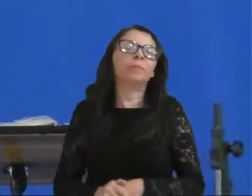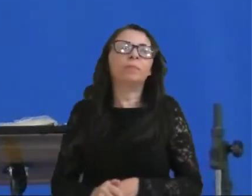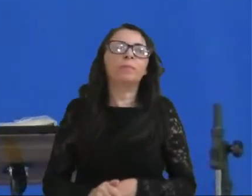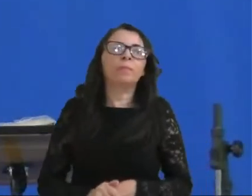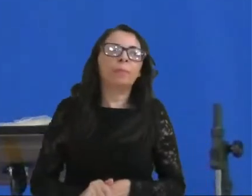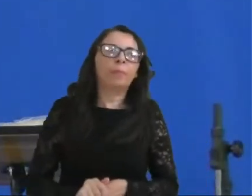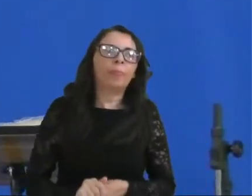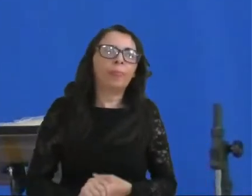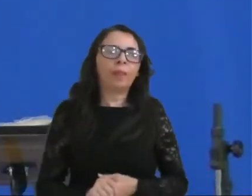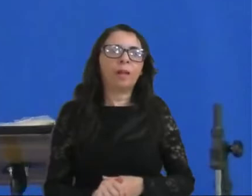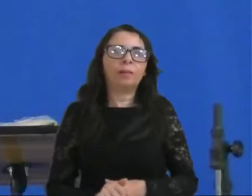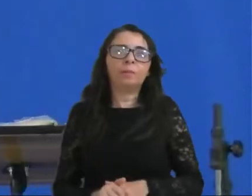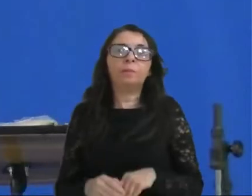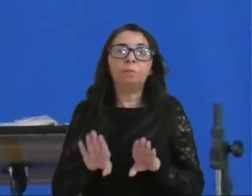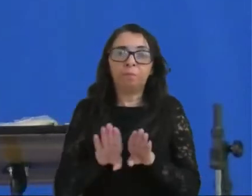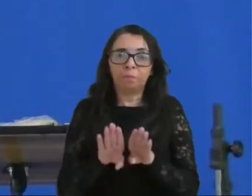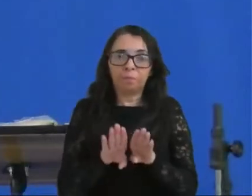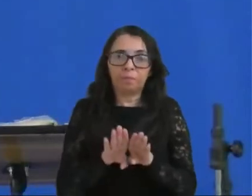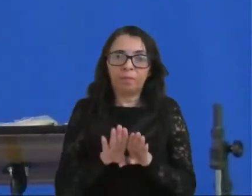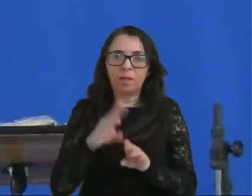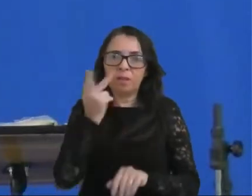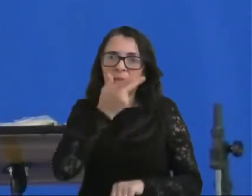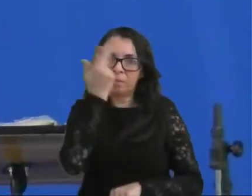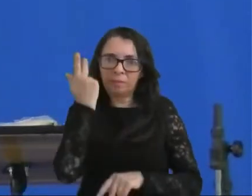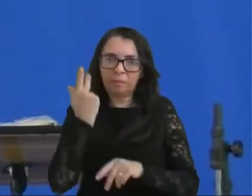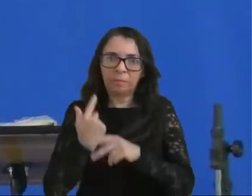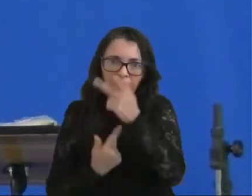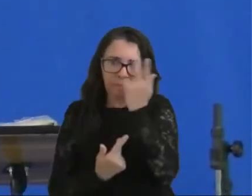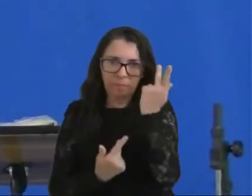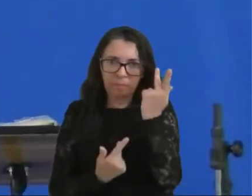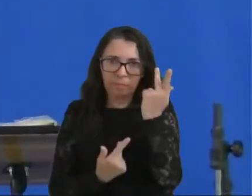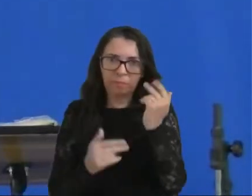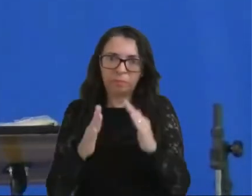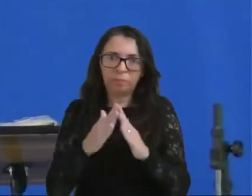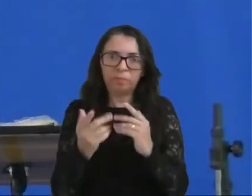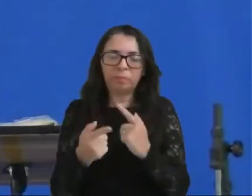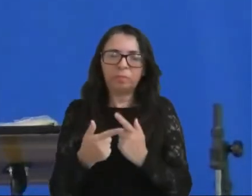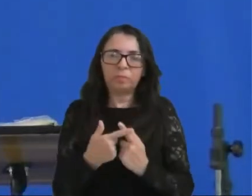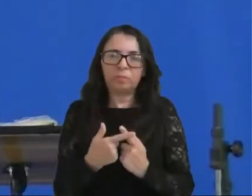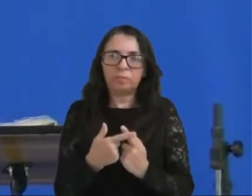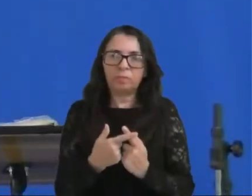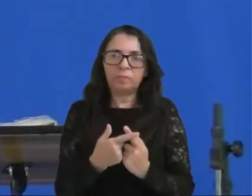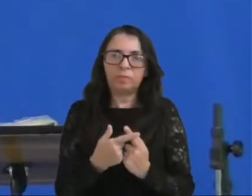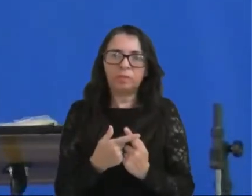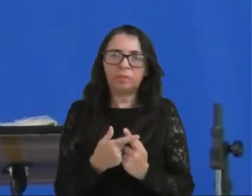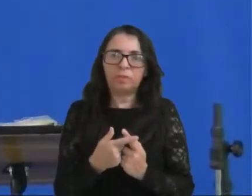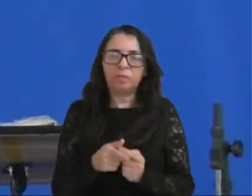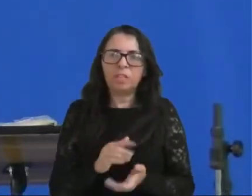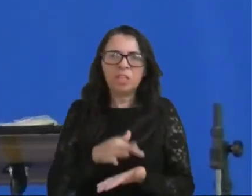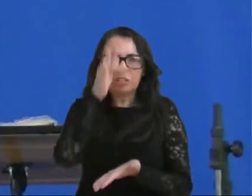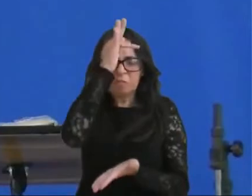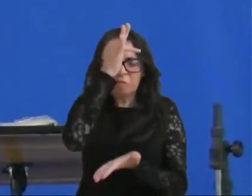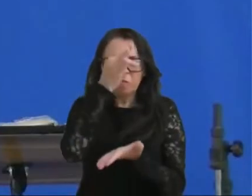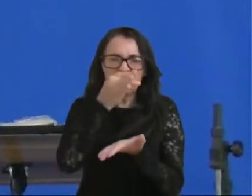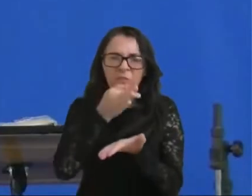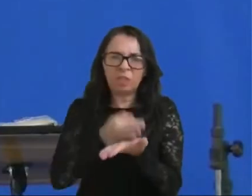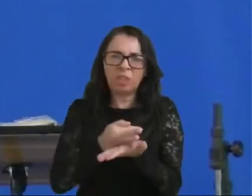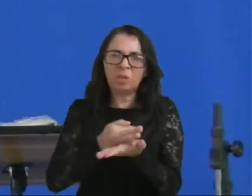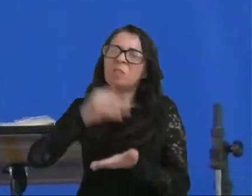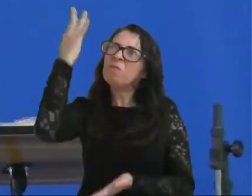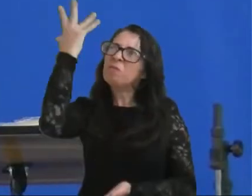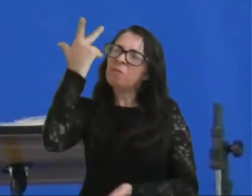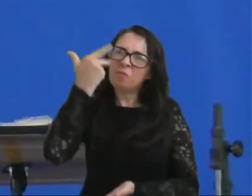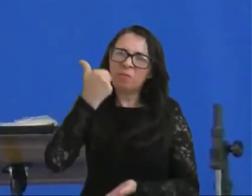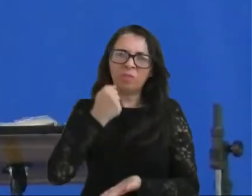Essas são os verdadeiros vencedores. Eles rejeitam as comidas